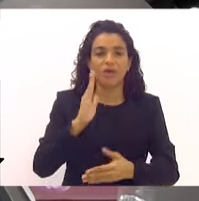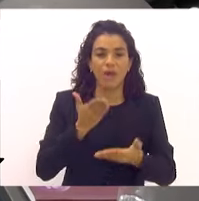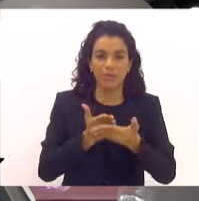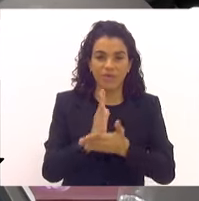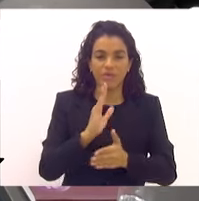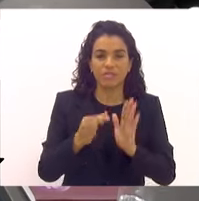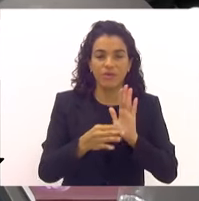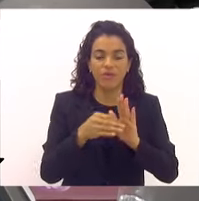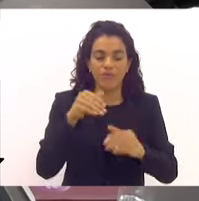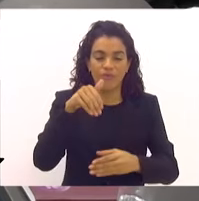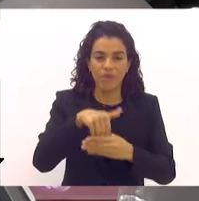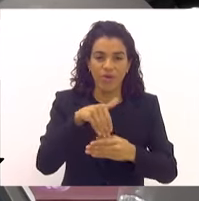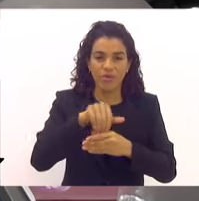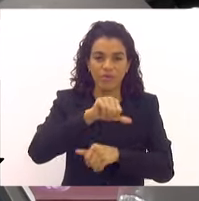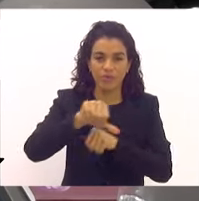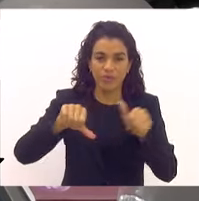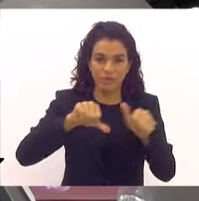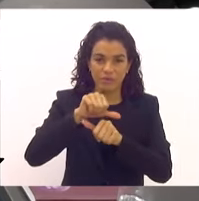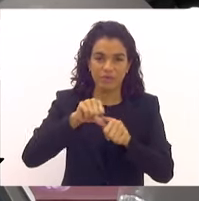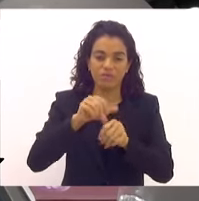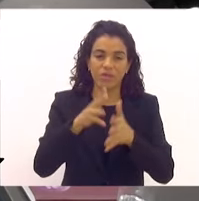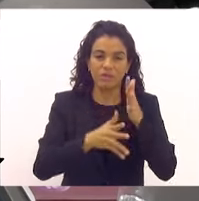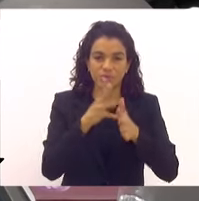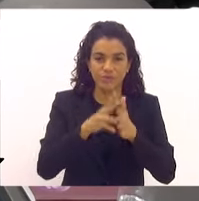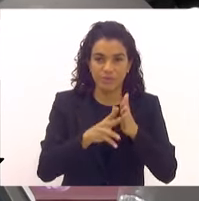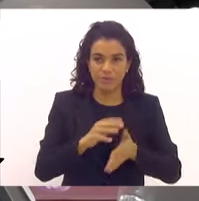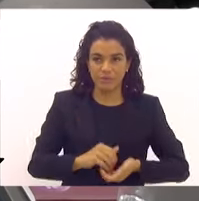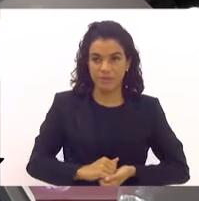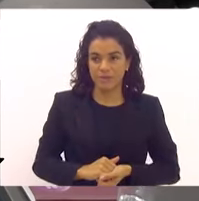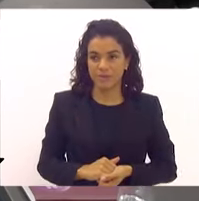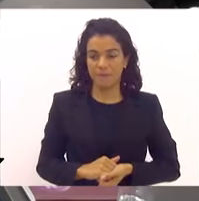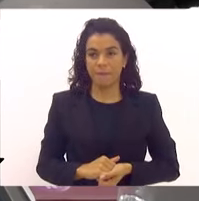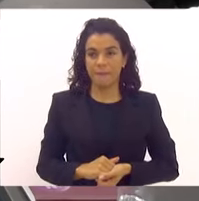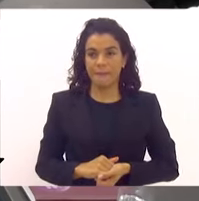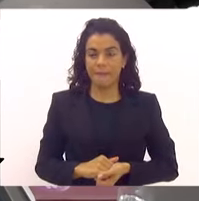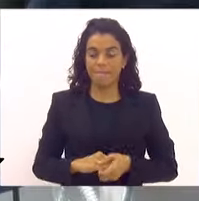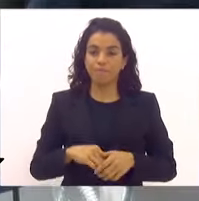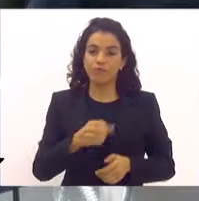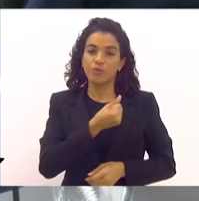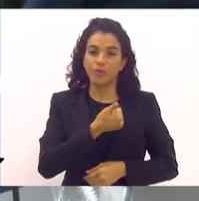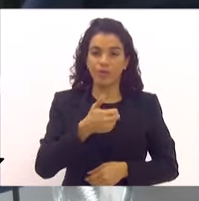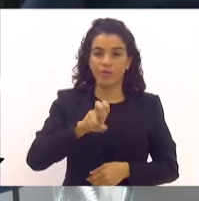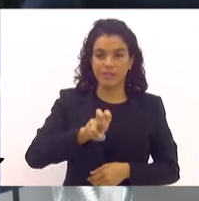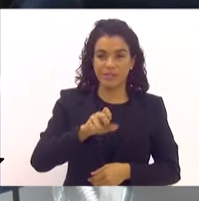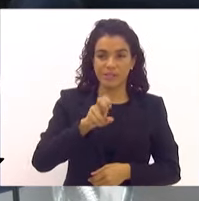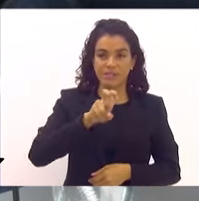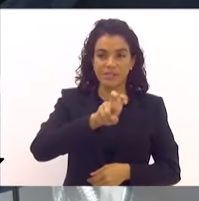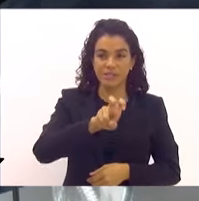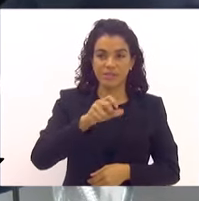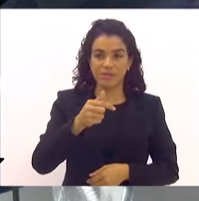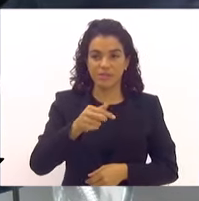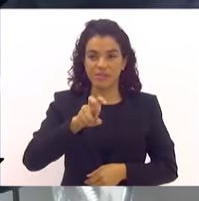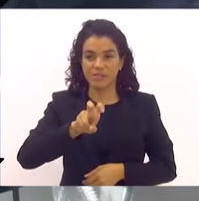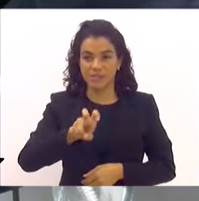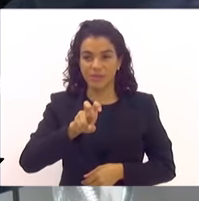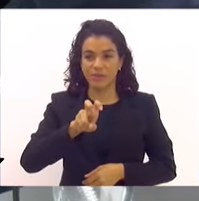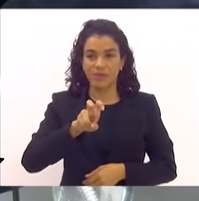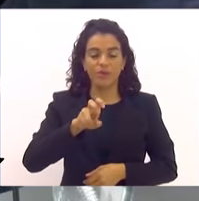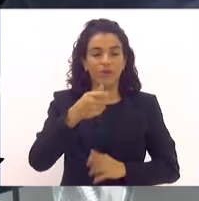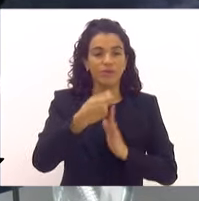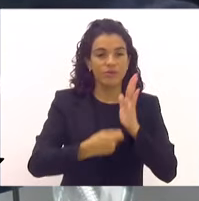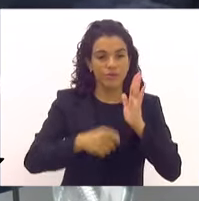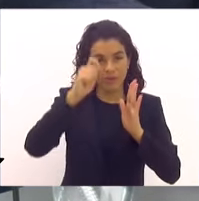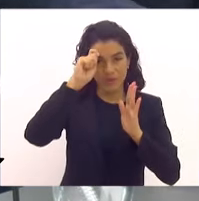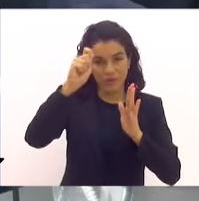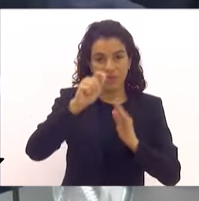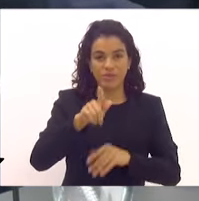Aprovado o voto retificado pela prejudicabilidade. Item 15 da pauta. PL 575 de 23, de autoria da deputada